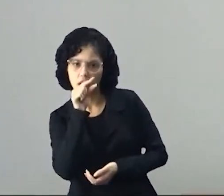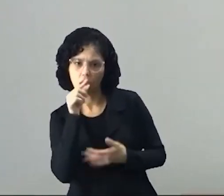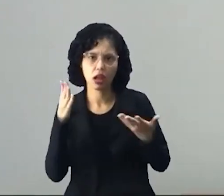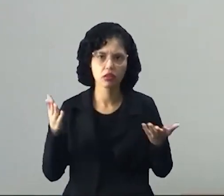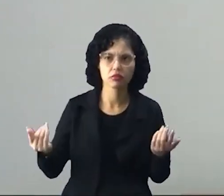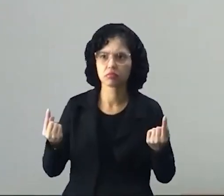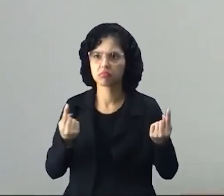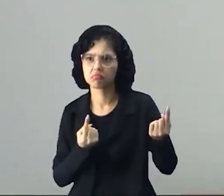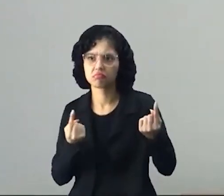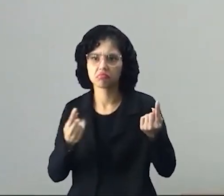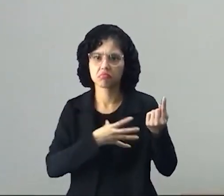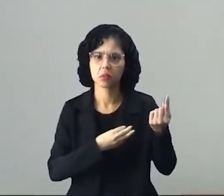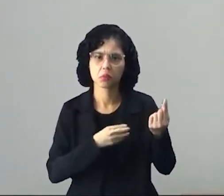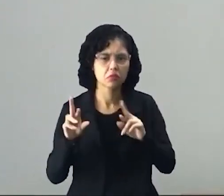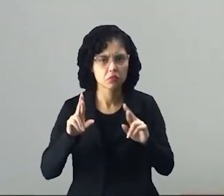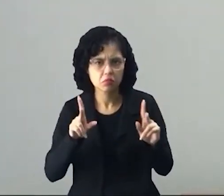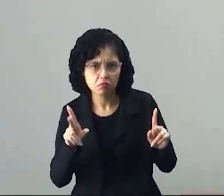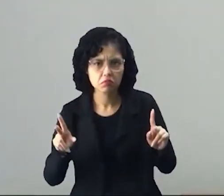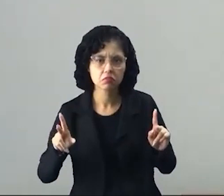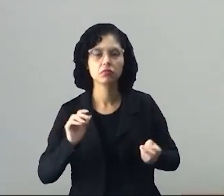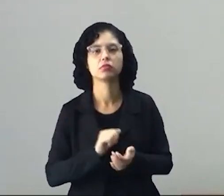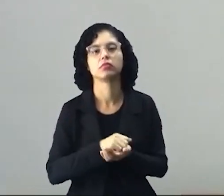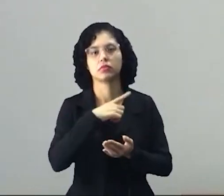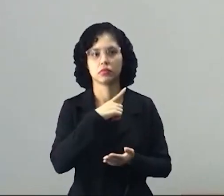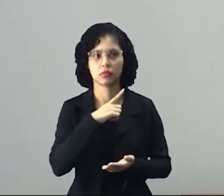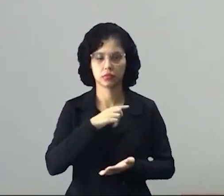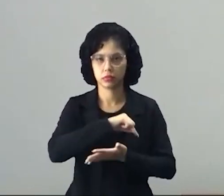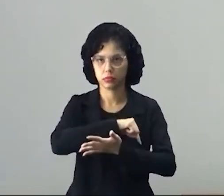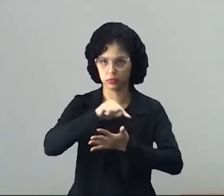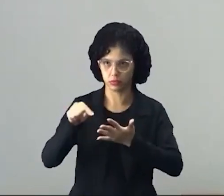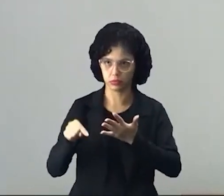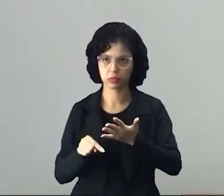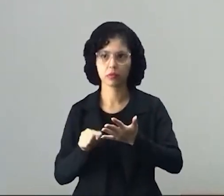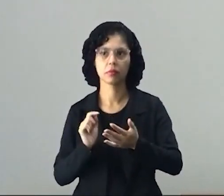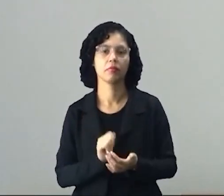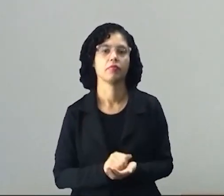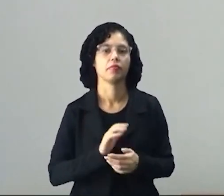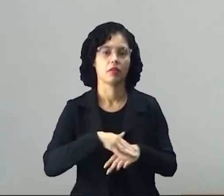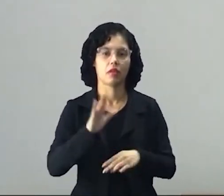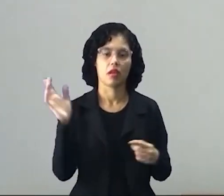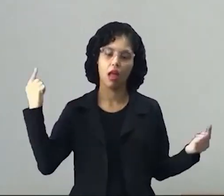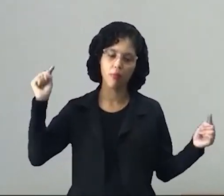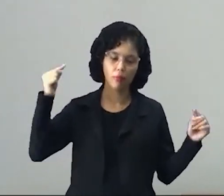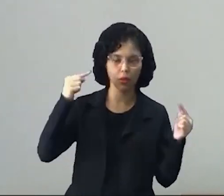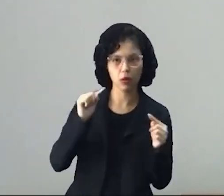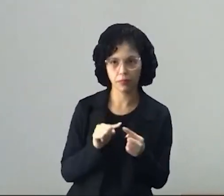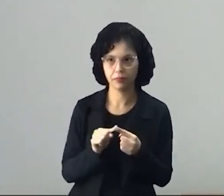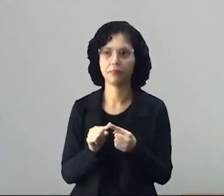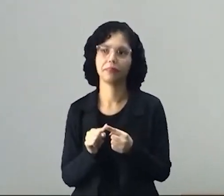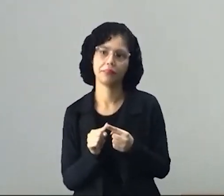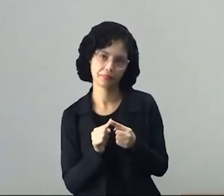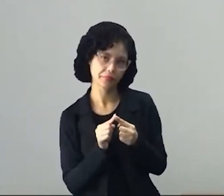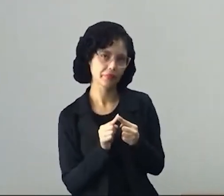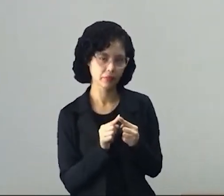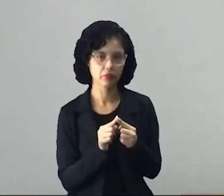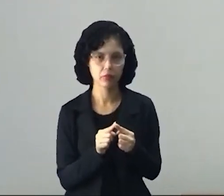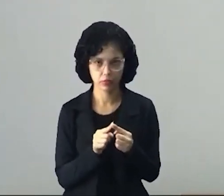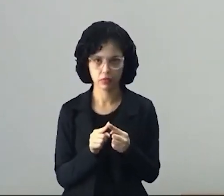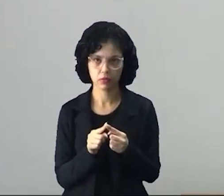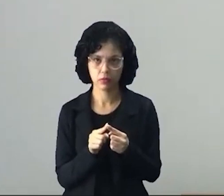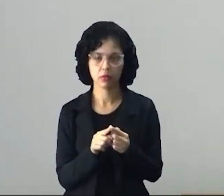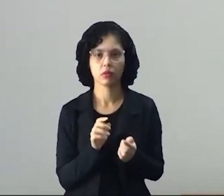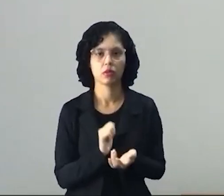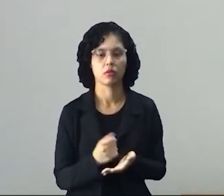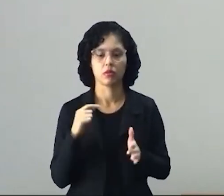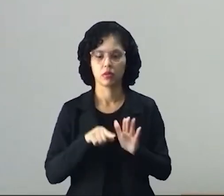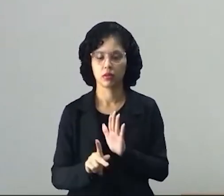né, e mamífero. Então, a gente vai ter esses 5 grupos mais próximos, digamos assim, os grupos mais evoluídos